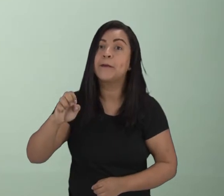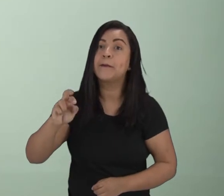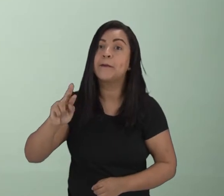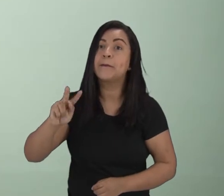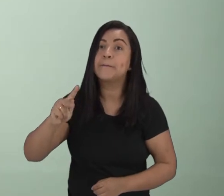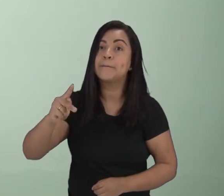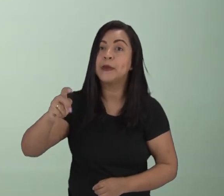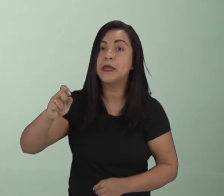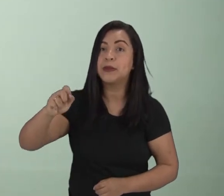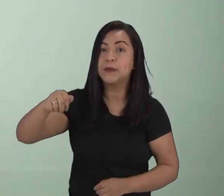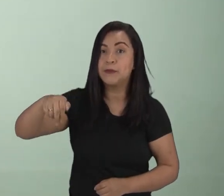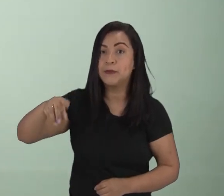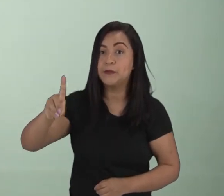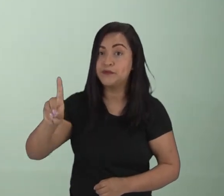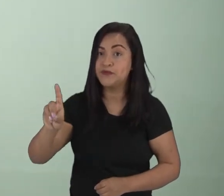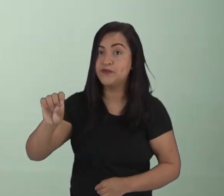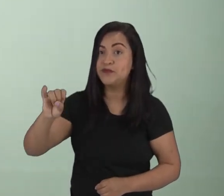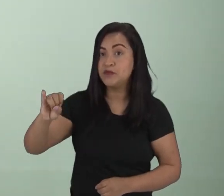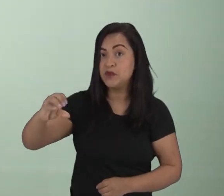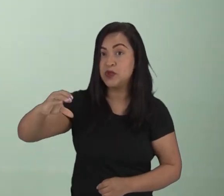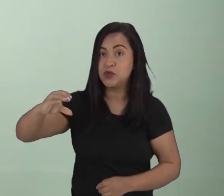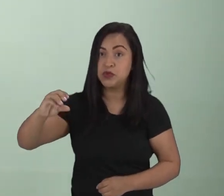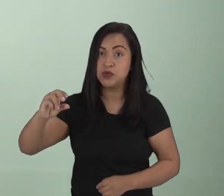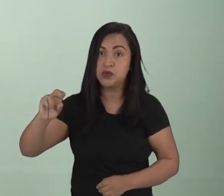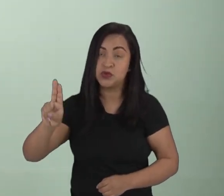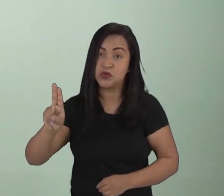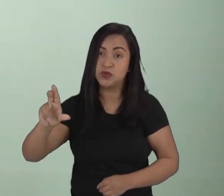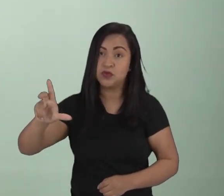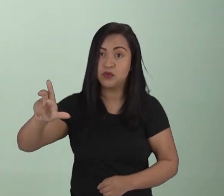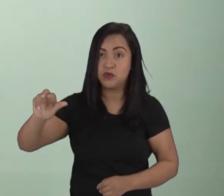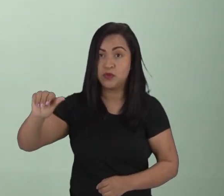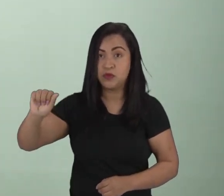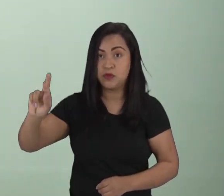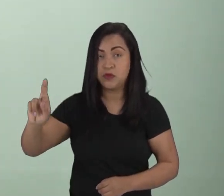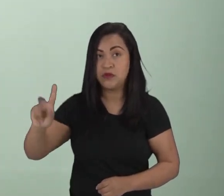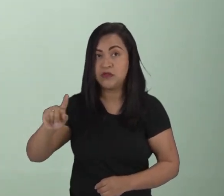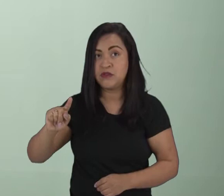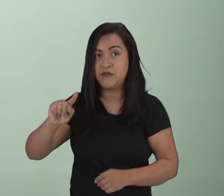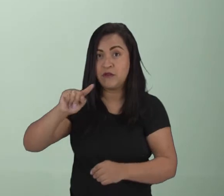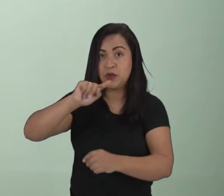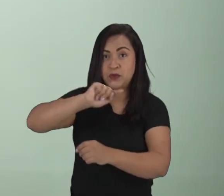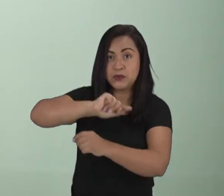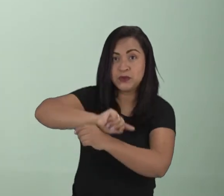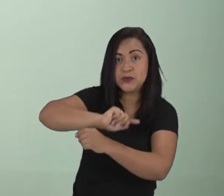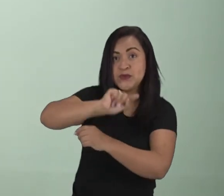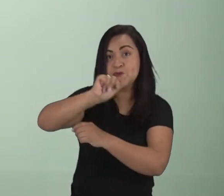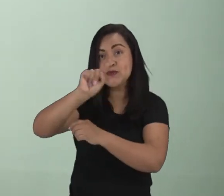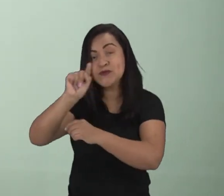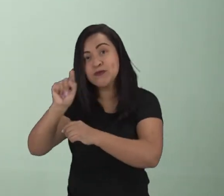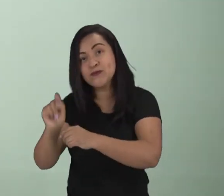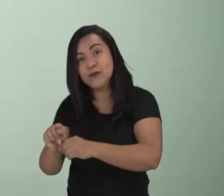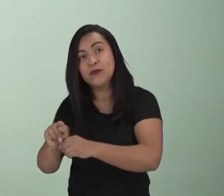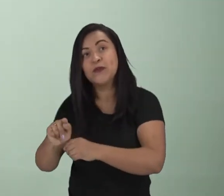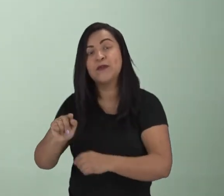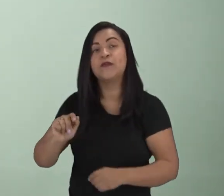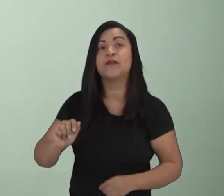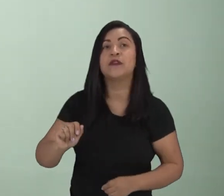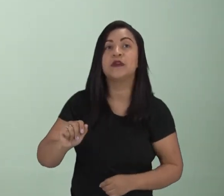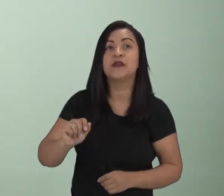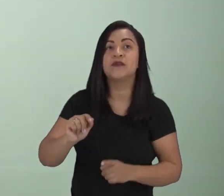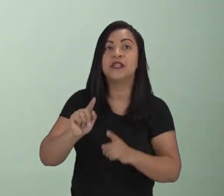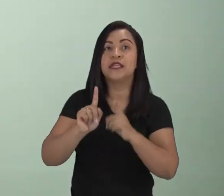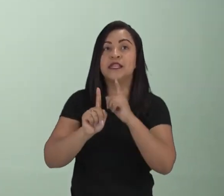de apoio, tá? Portanto, ela forma 90 graus com essa superfície e ela tem sentido oposto